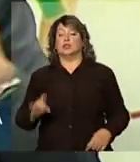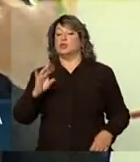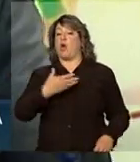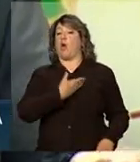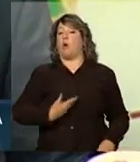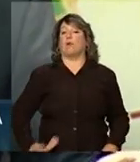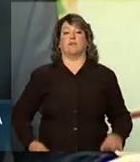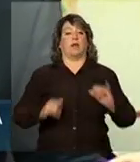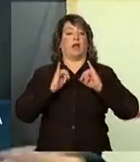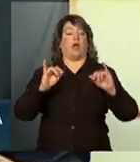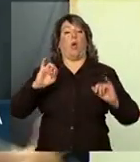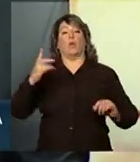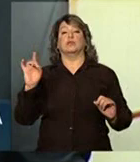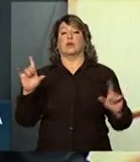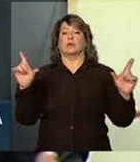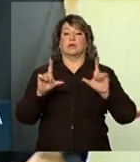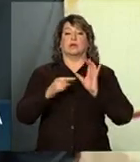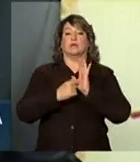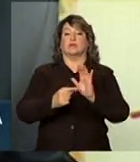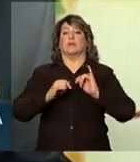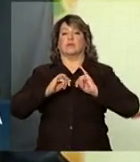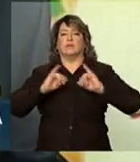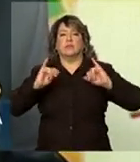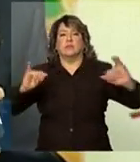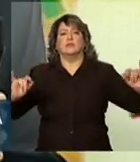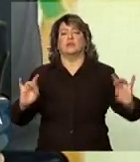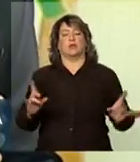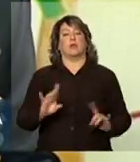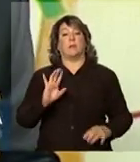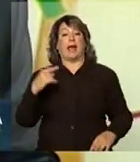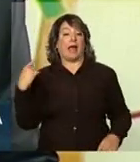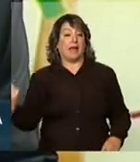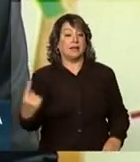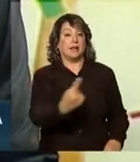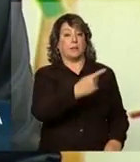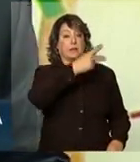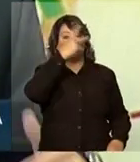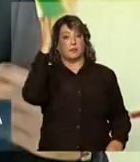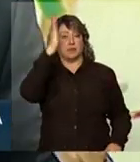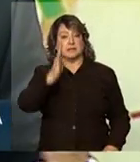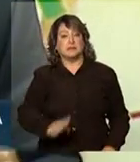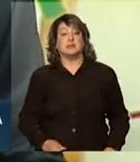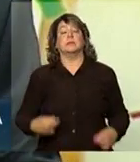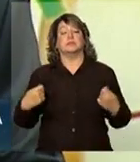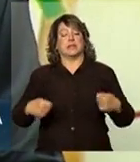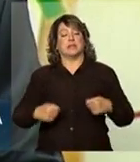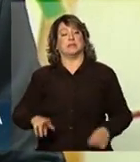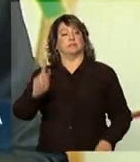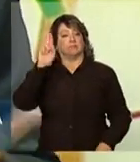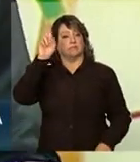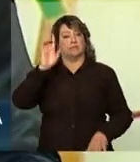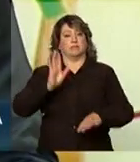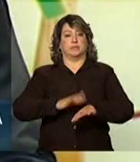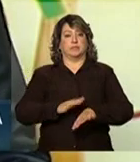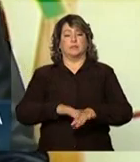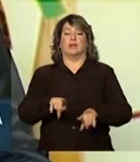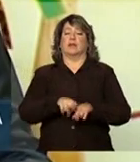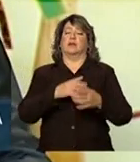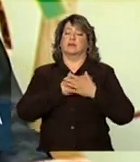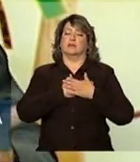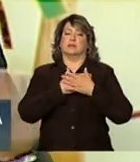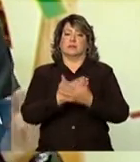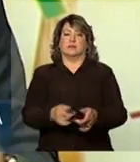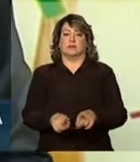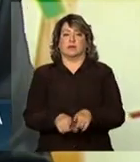público ou da imprensa, mas que exige de cada brasileiro e brasileira também, né, uma postura de responsabilidade e de solidariedade,